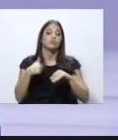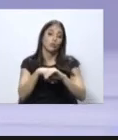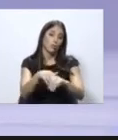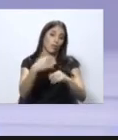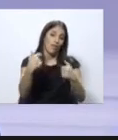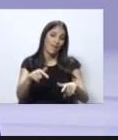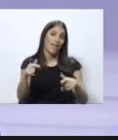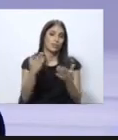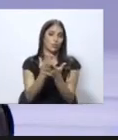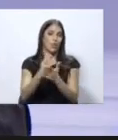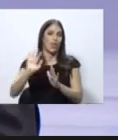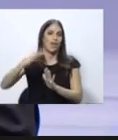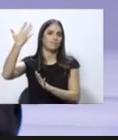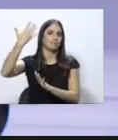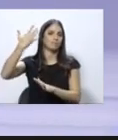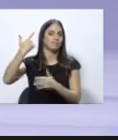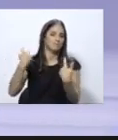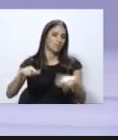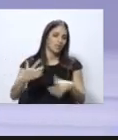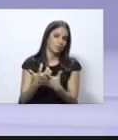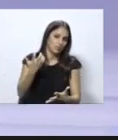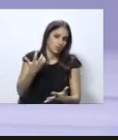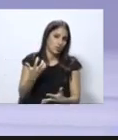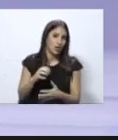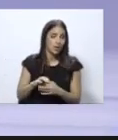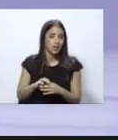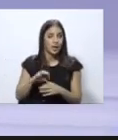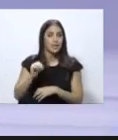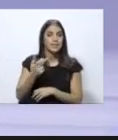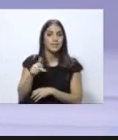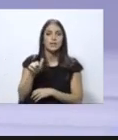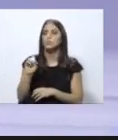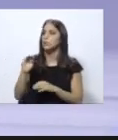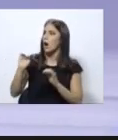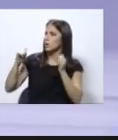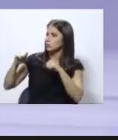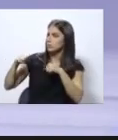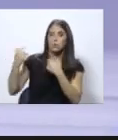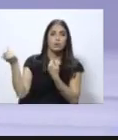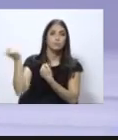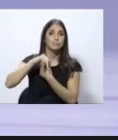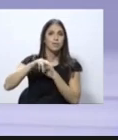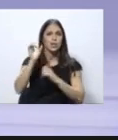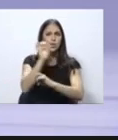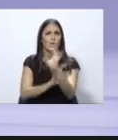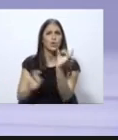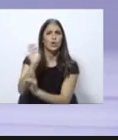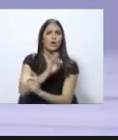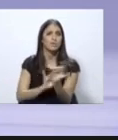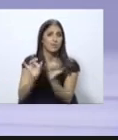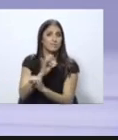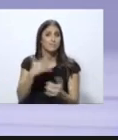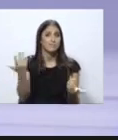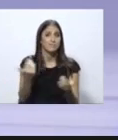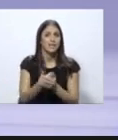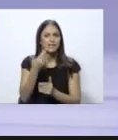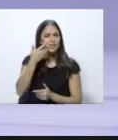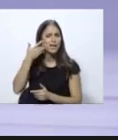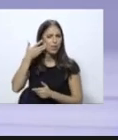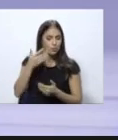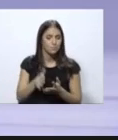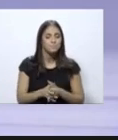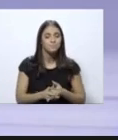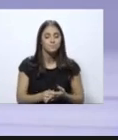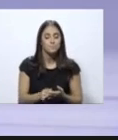do Santos. Melhor, foi formado no Santos. Sim, e veio muito cedo para a Europa, veio com 20 anos para a Europa. O que